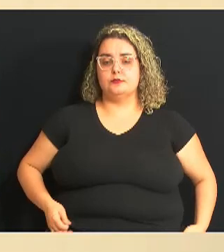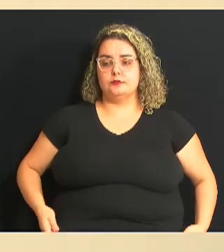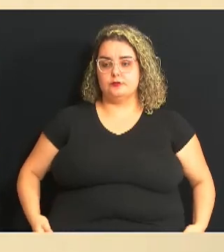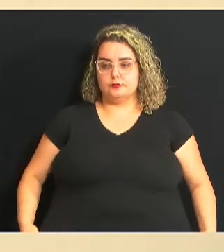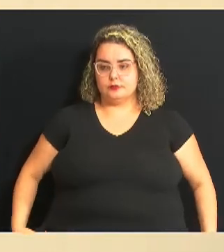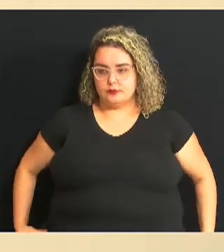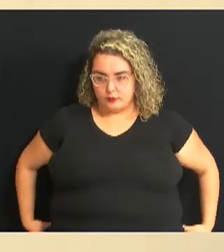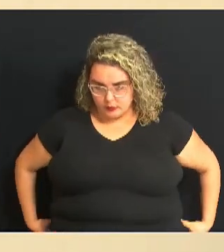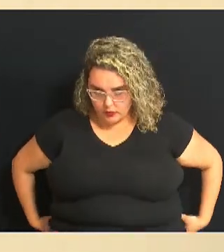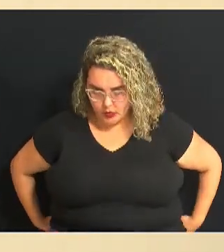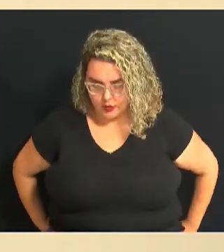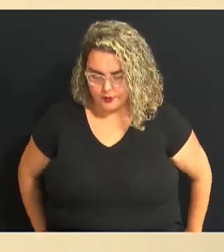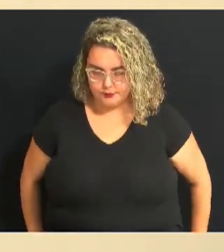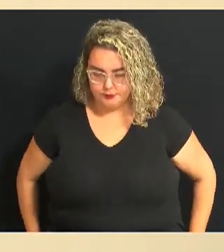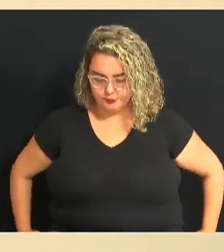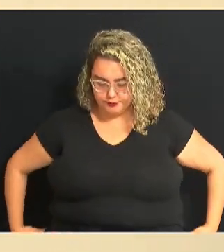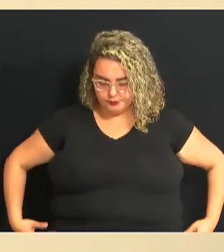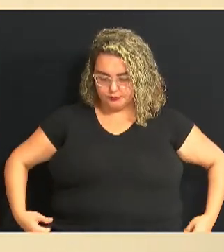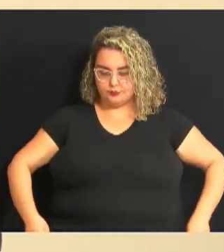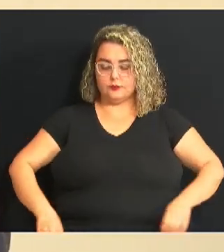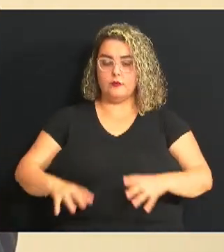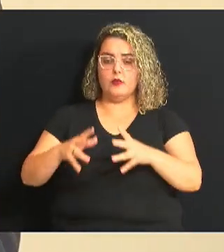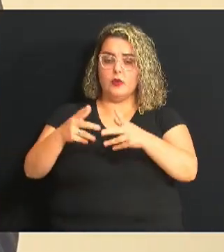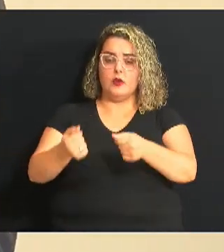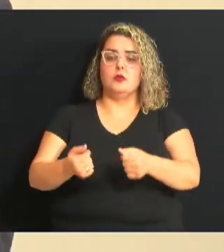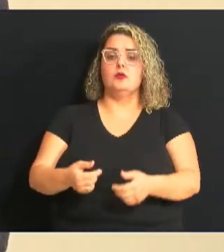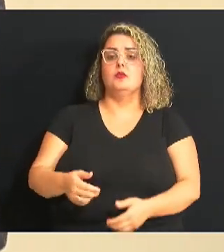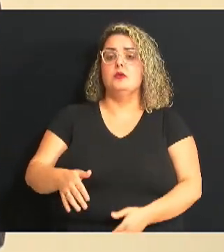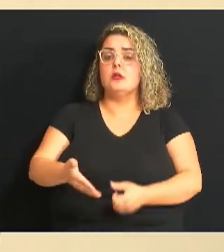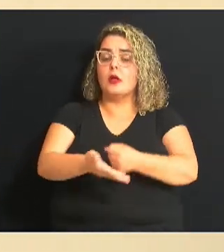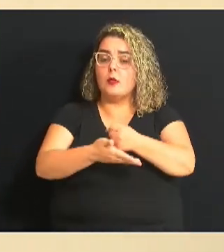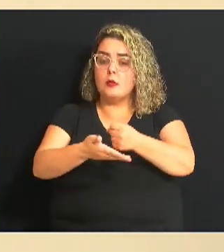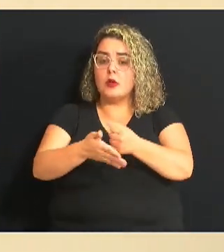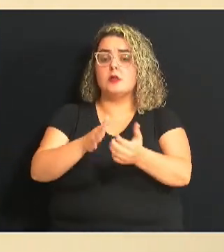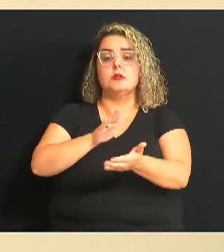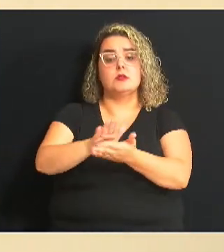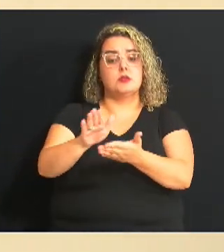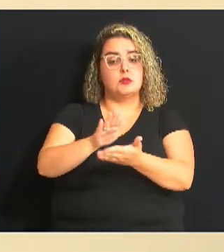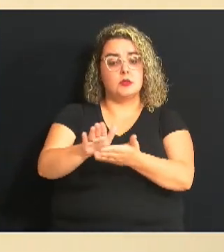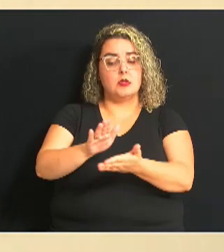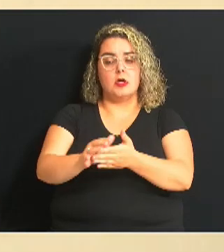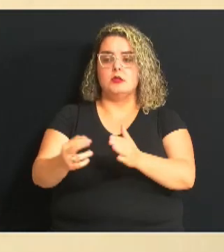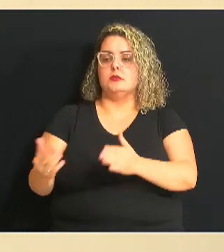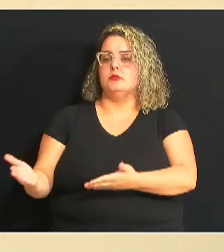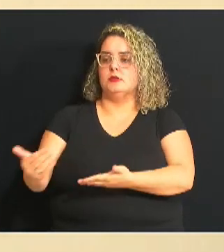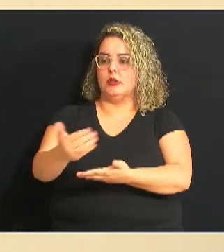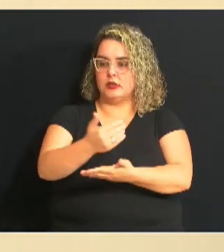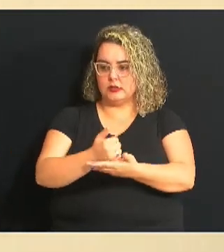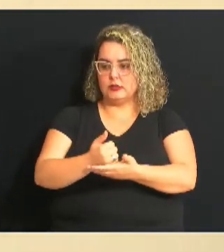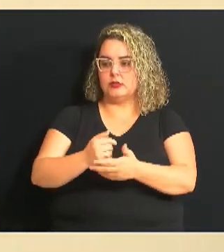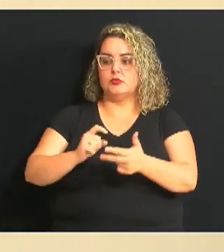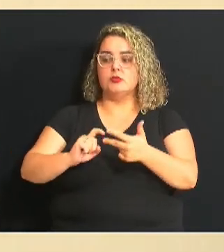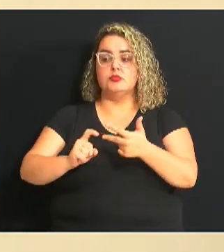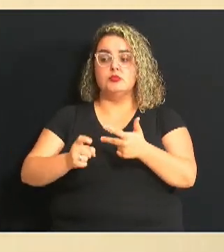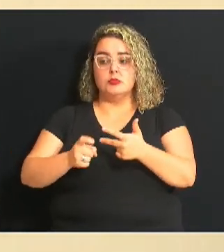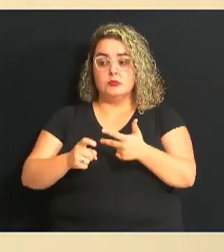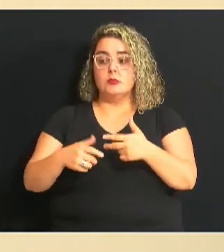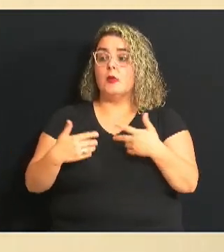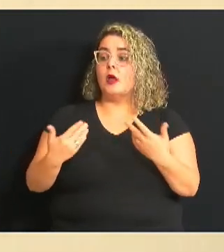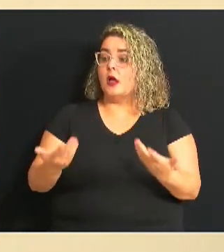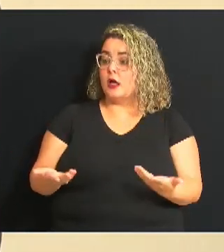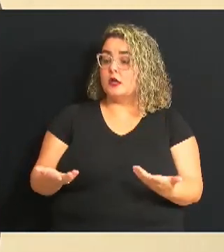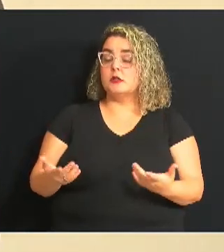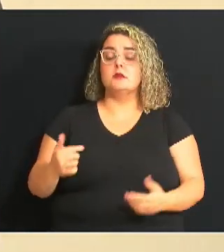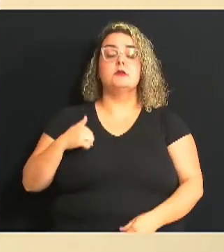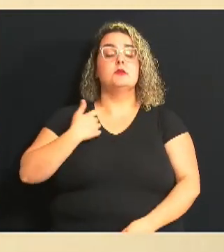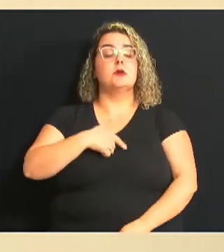no escopo desse orçamento como gasto e receita do executivo. Mas também nós